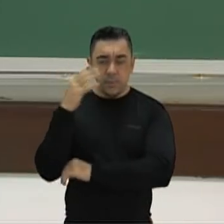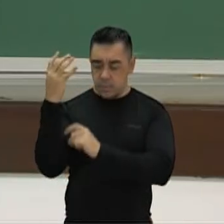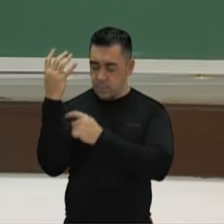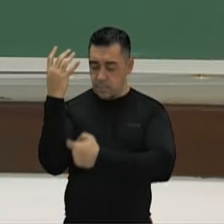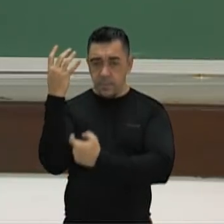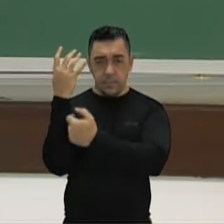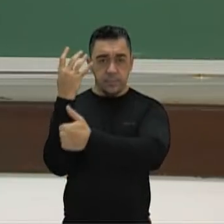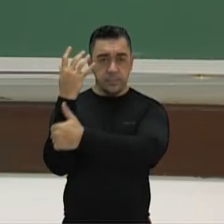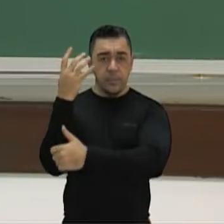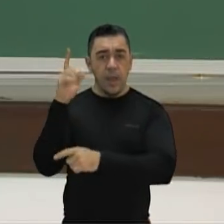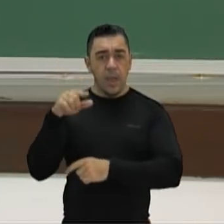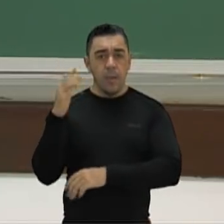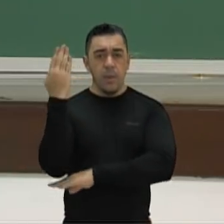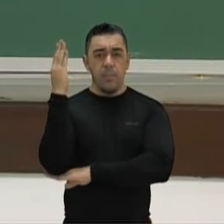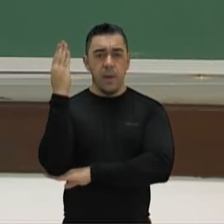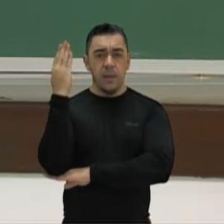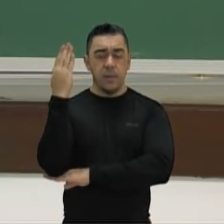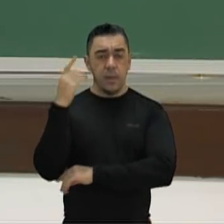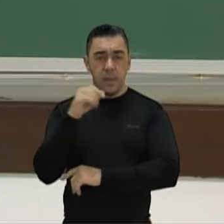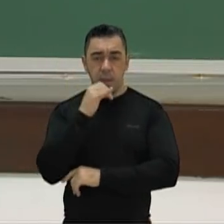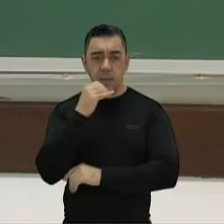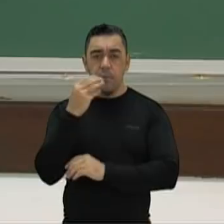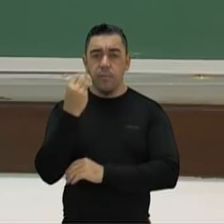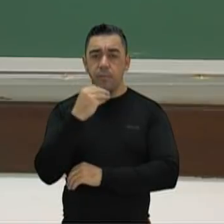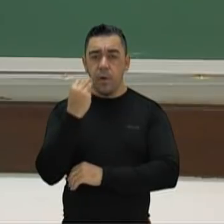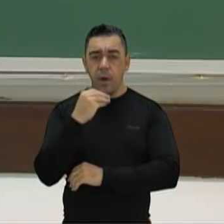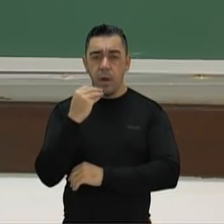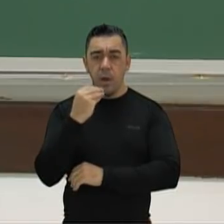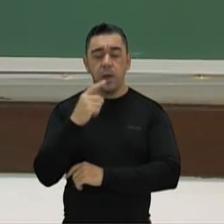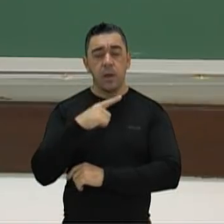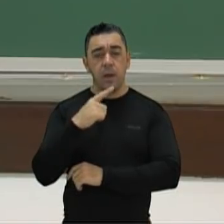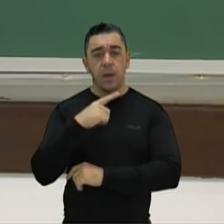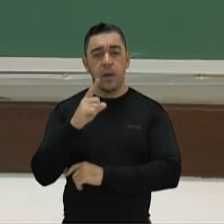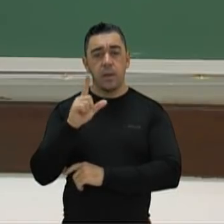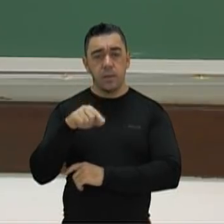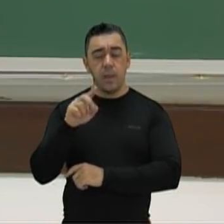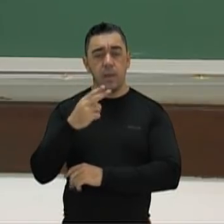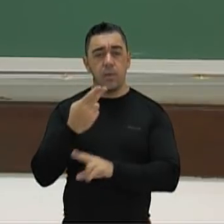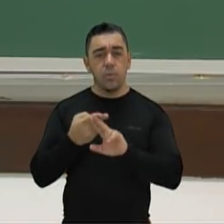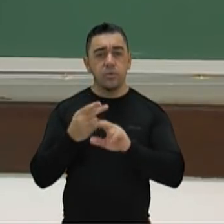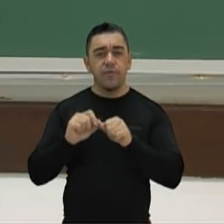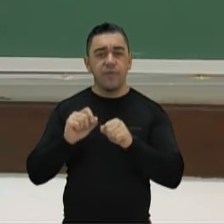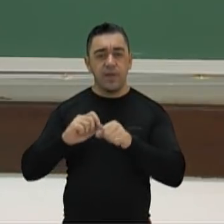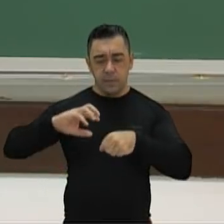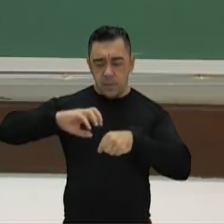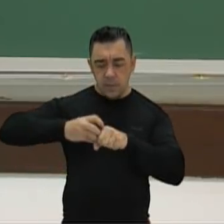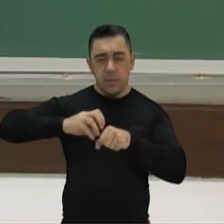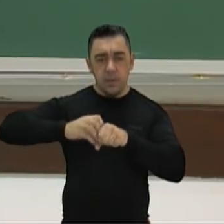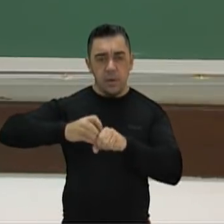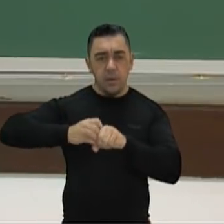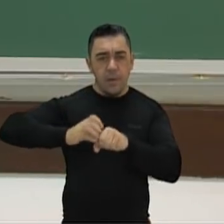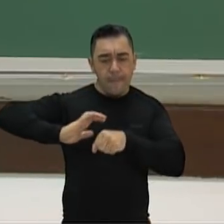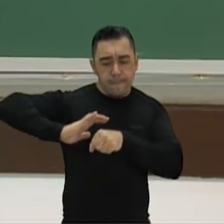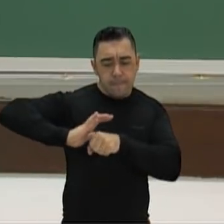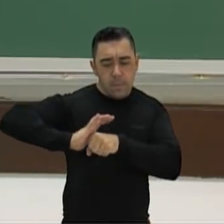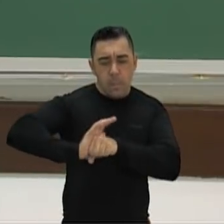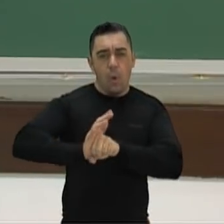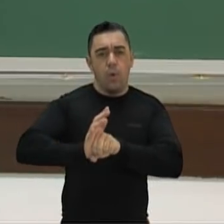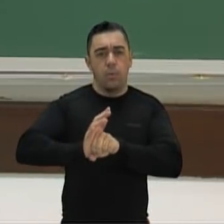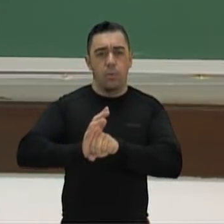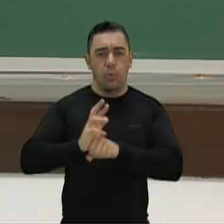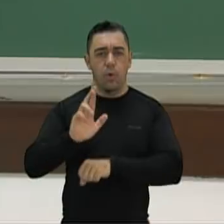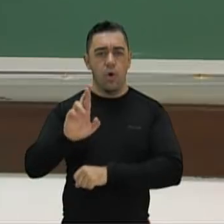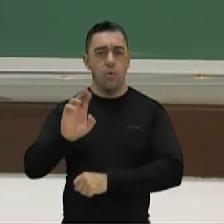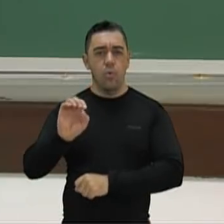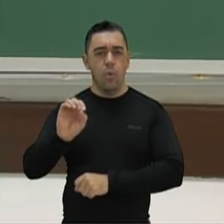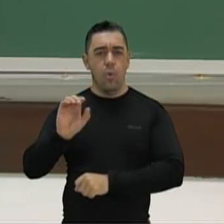Ela é uma madeira muito porosa, ela deixa passar o ar, então ela é ideal para esse tipo de bebida.